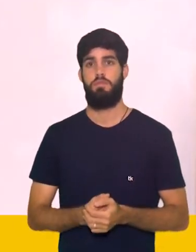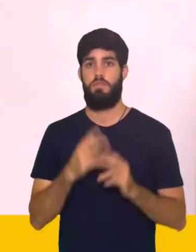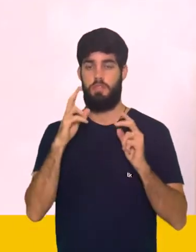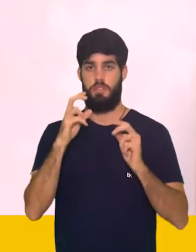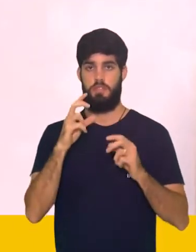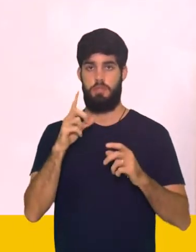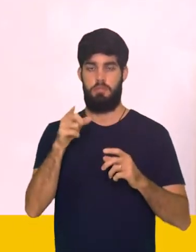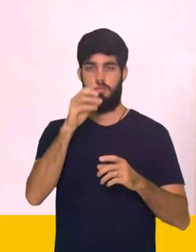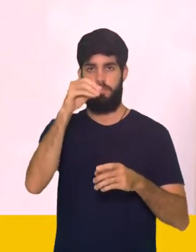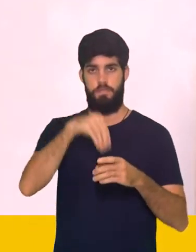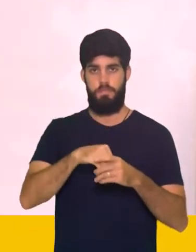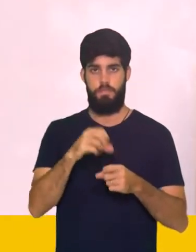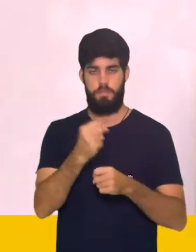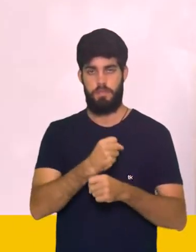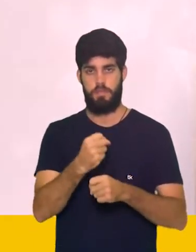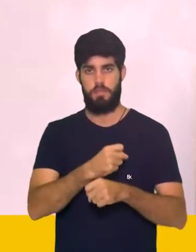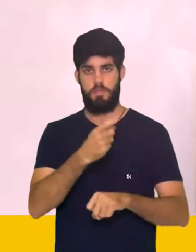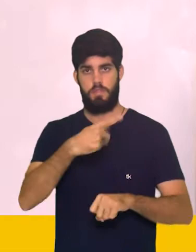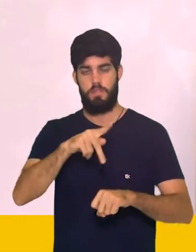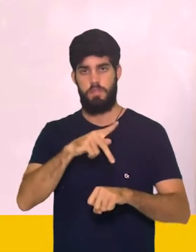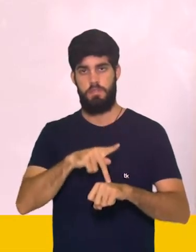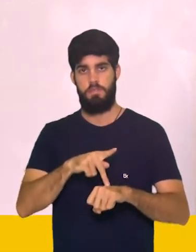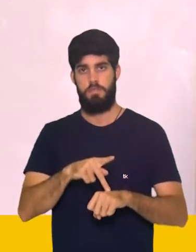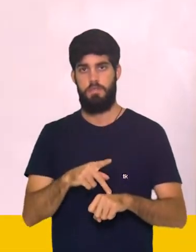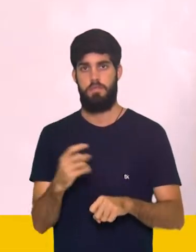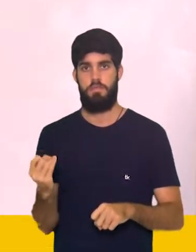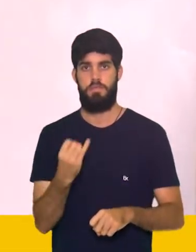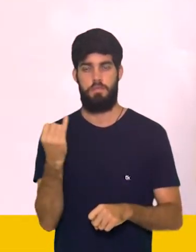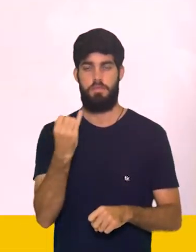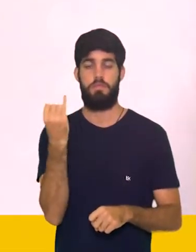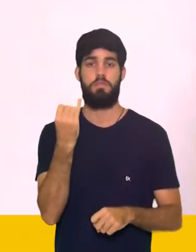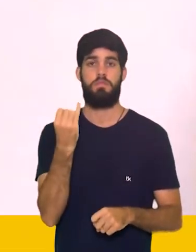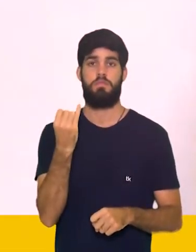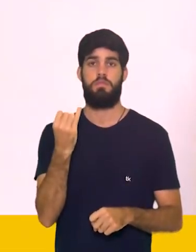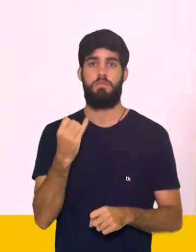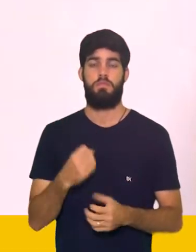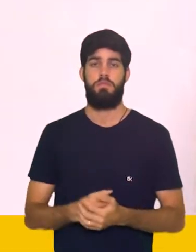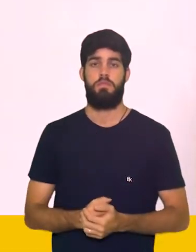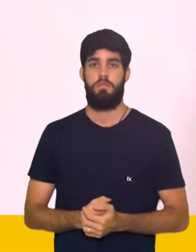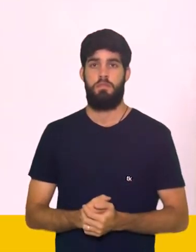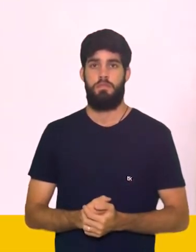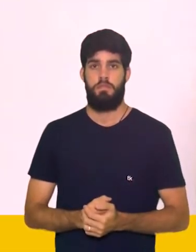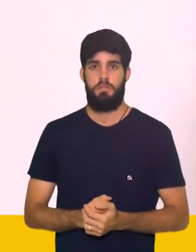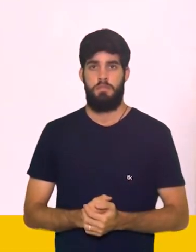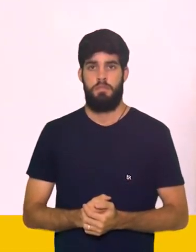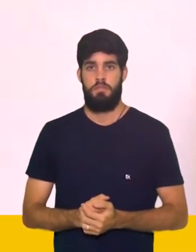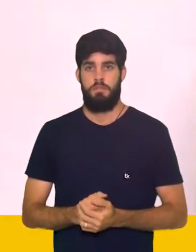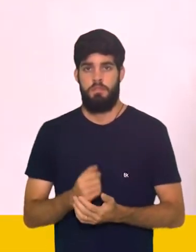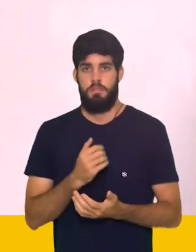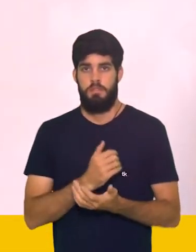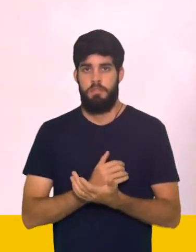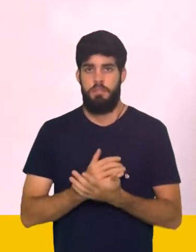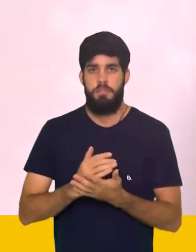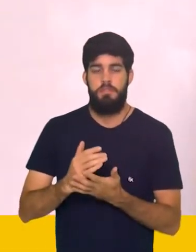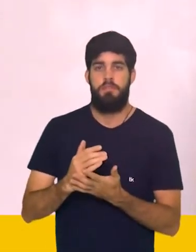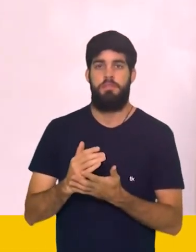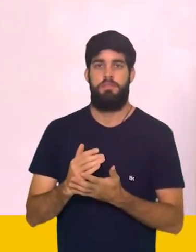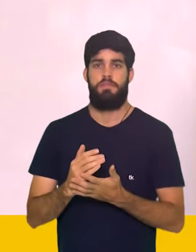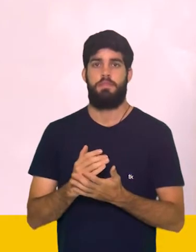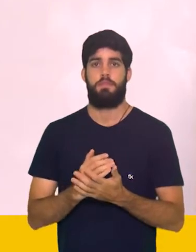voto, construção do país, a importância. E você vem para cá agora para começar a fazer o